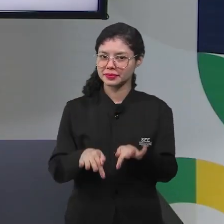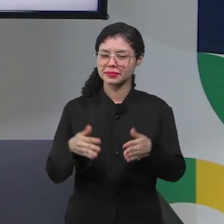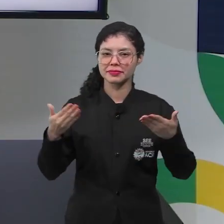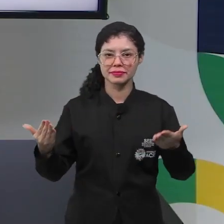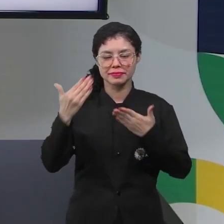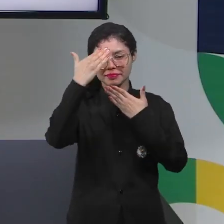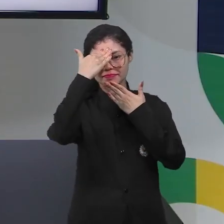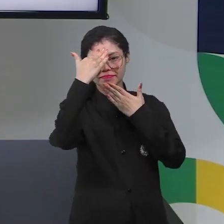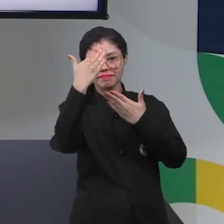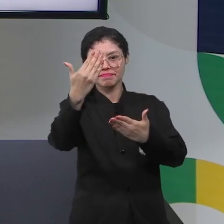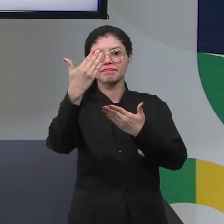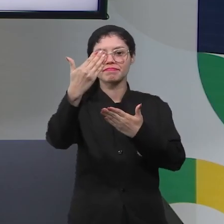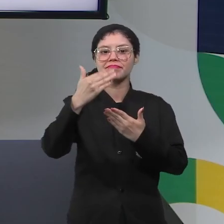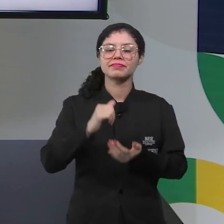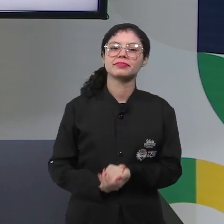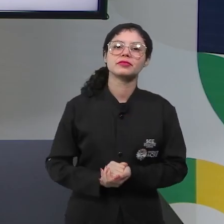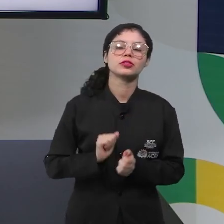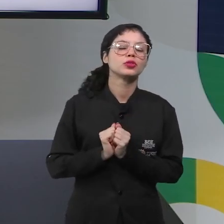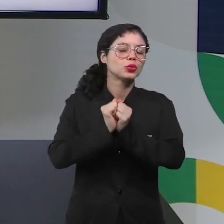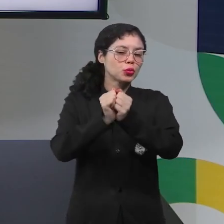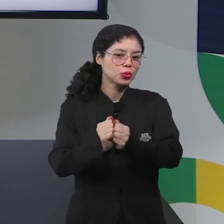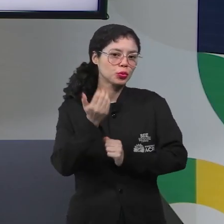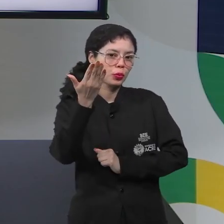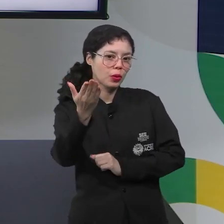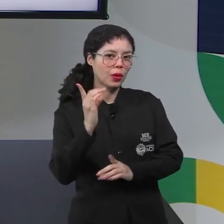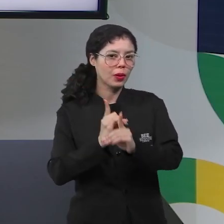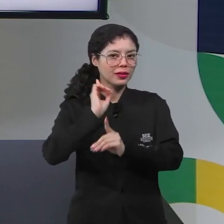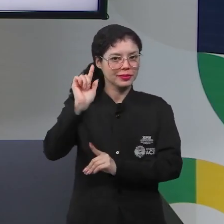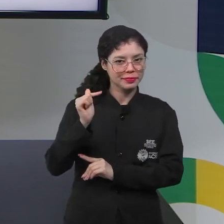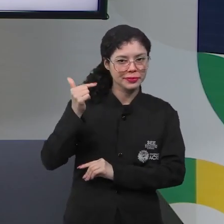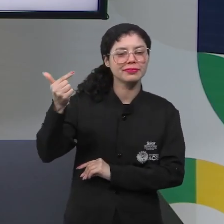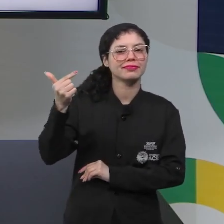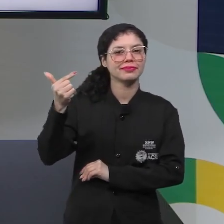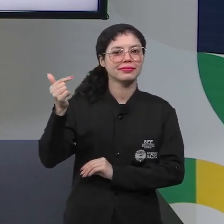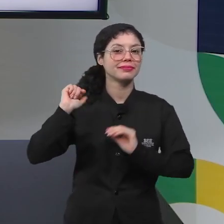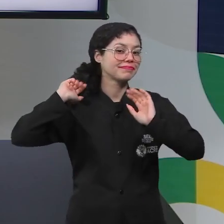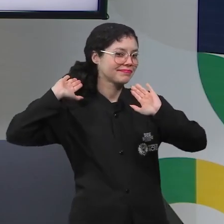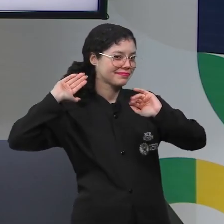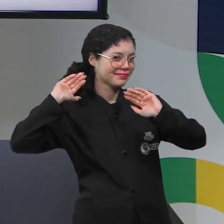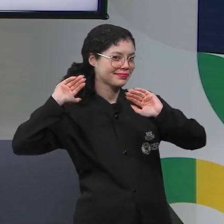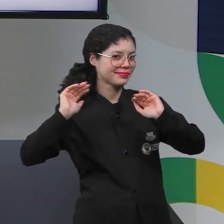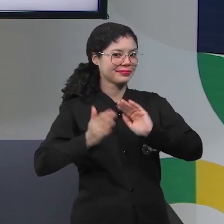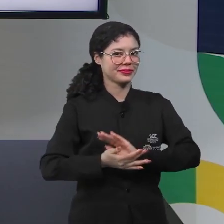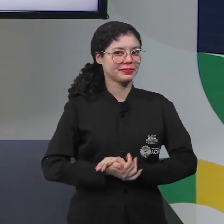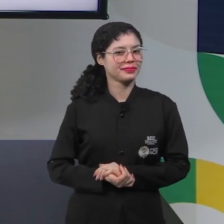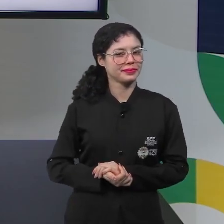aqui. Eu agradeço a sua companhia e a gente se encontra na próxima. Até lá!